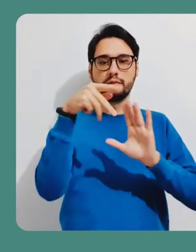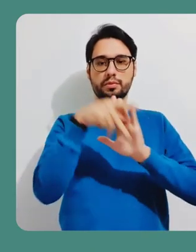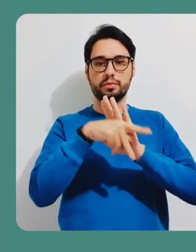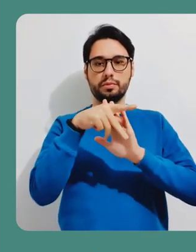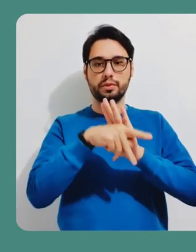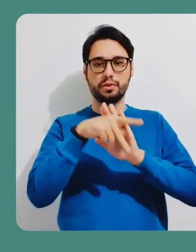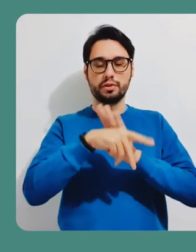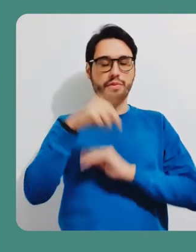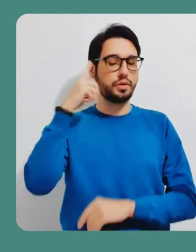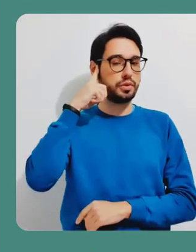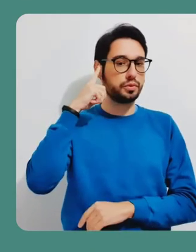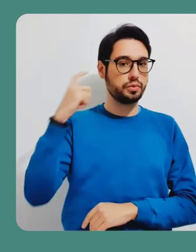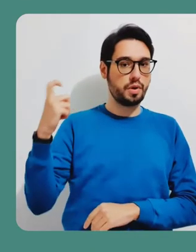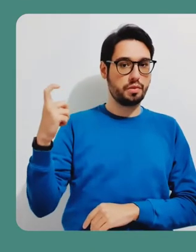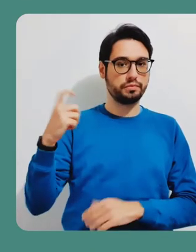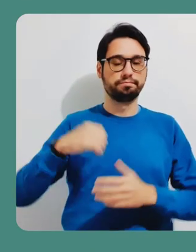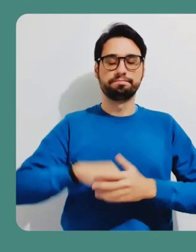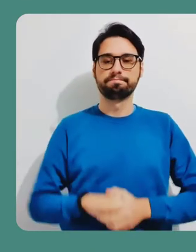projeto